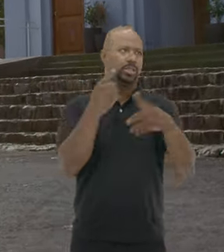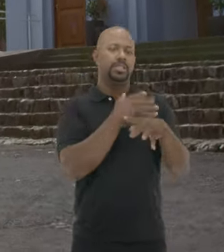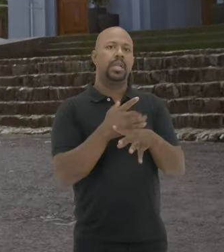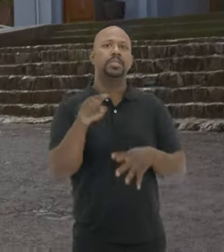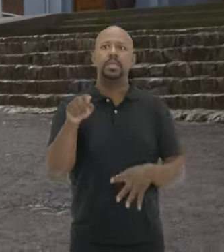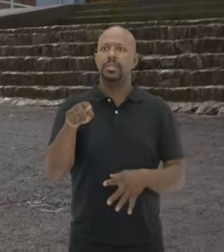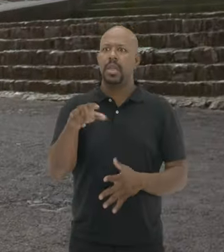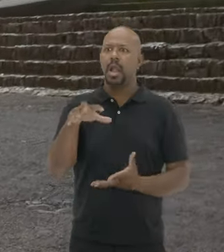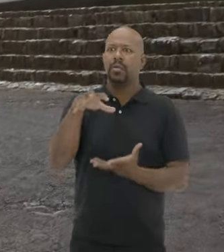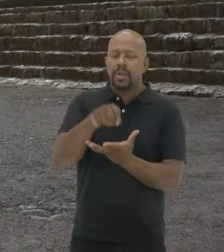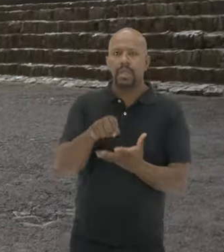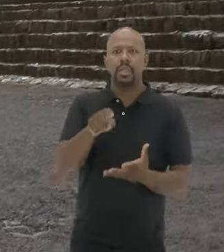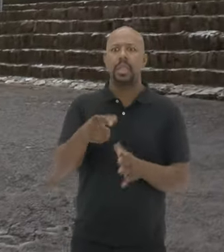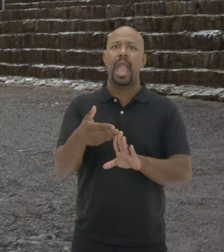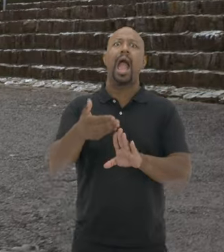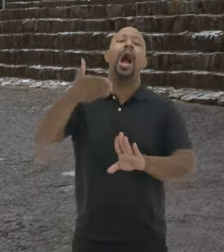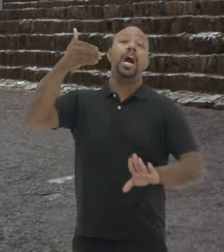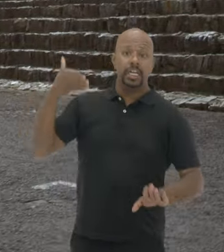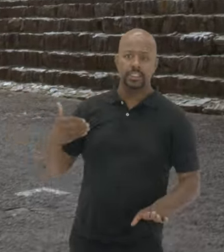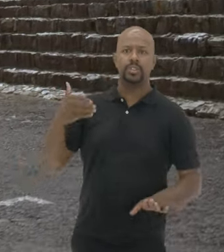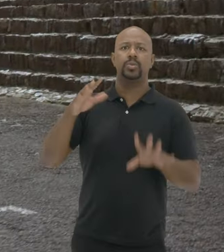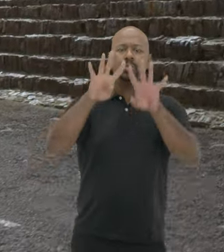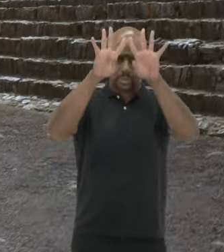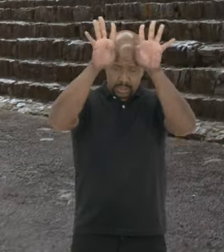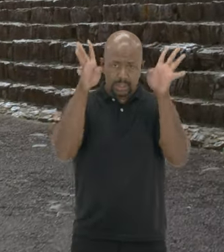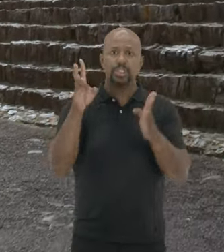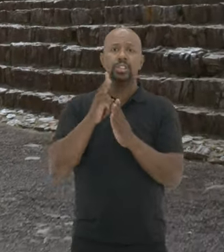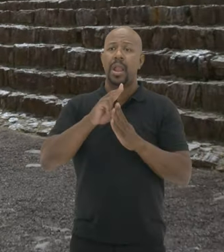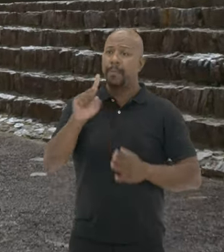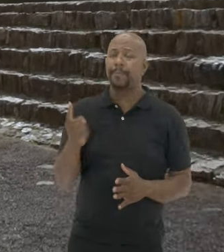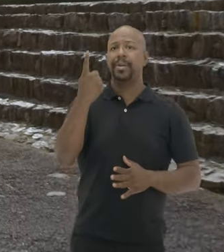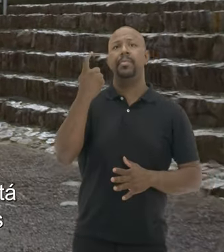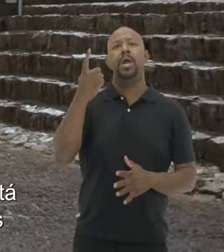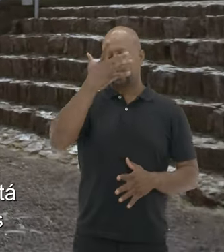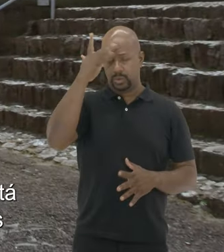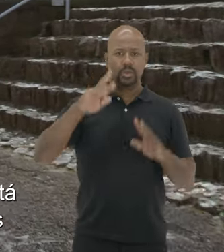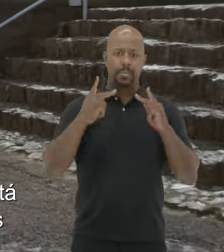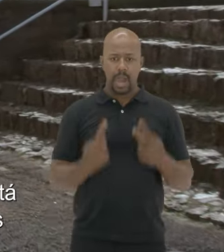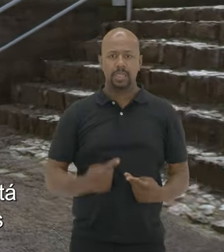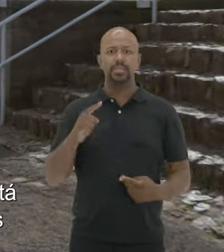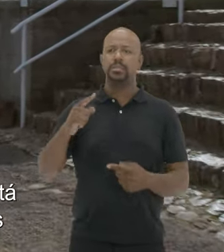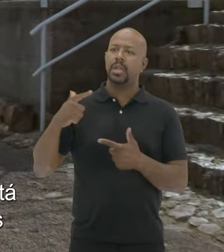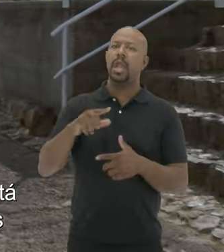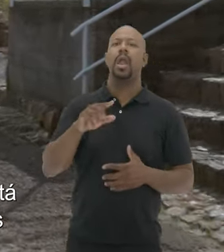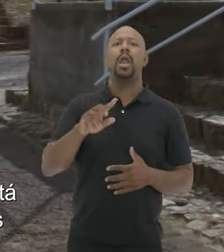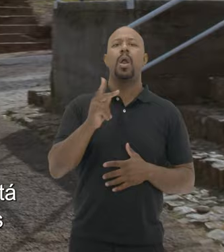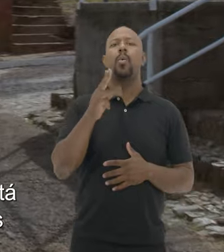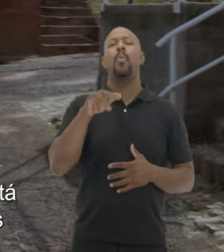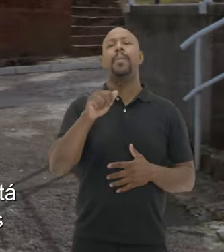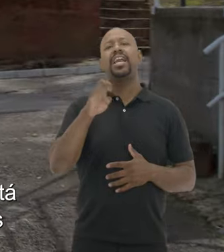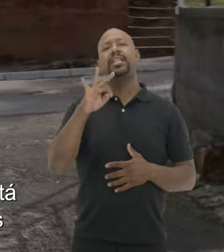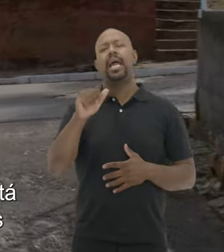ela tem uma ocupação que precede aos indígenas primeiros grupos humanos que ocuparam aqui que é as tradições